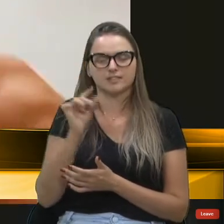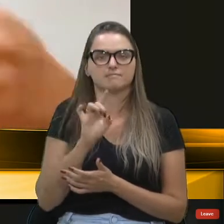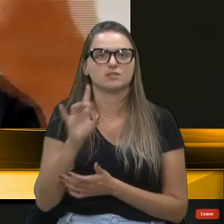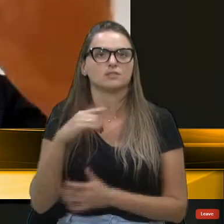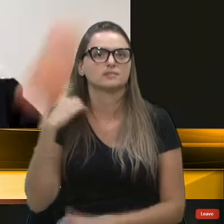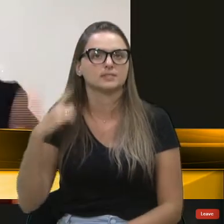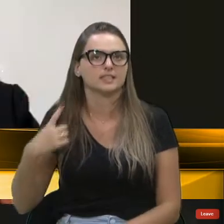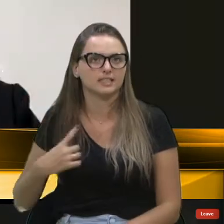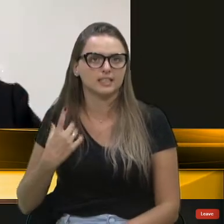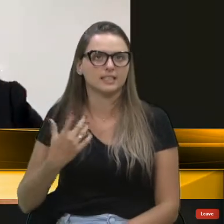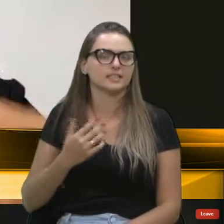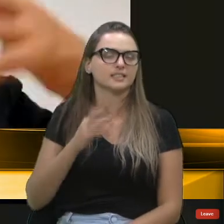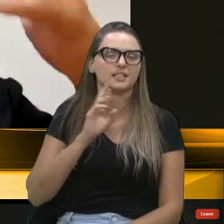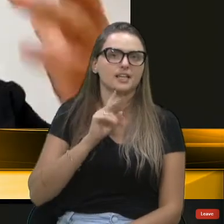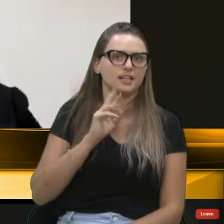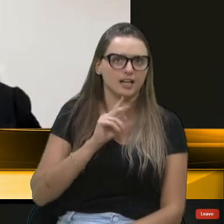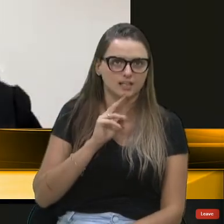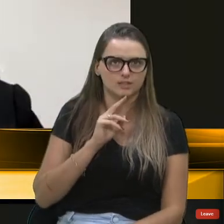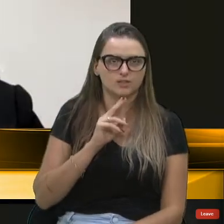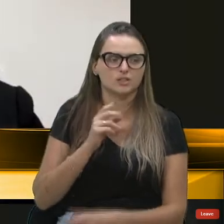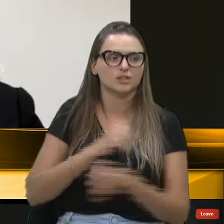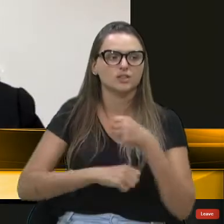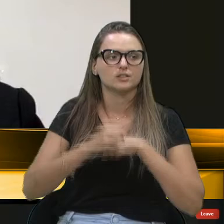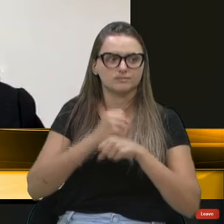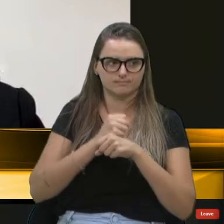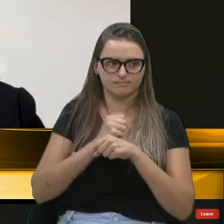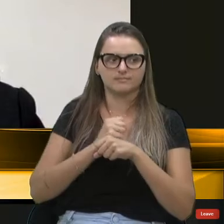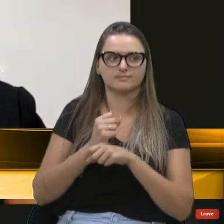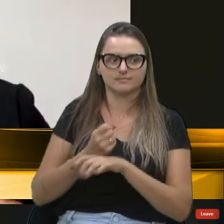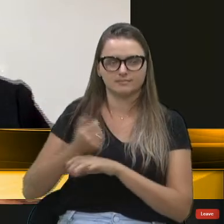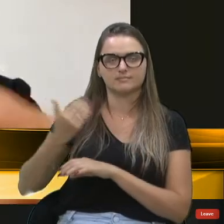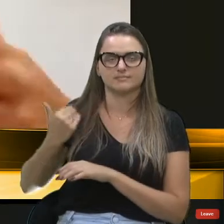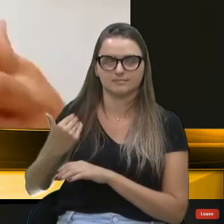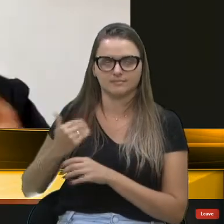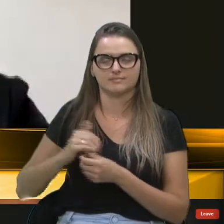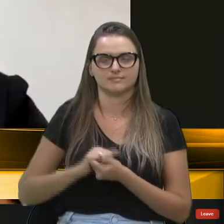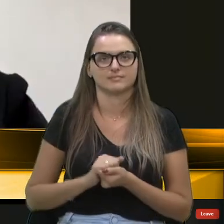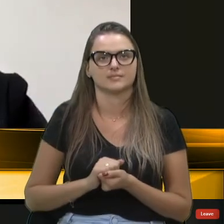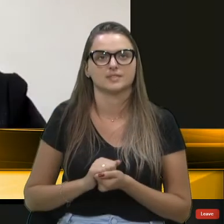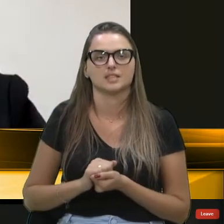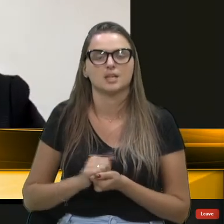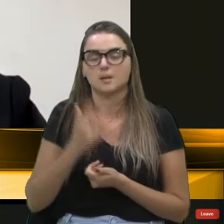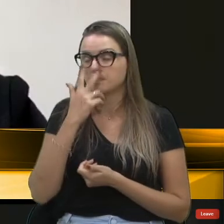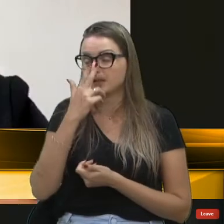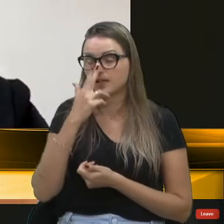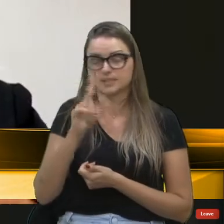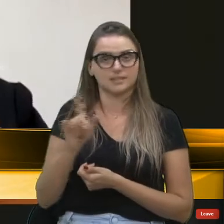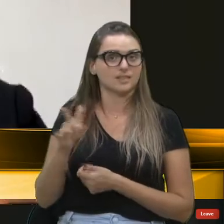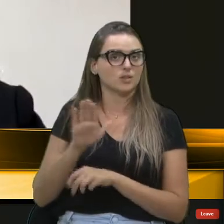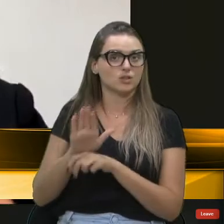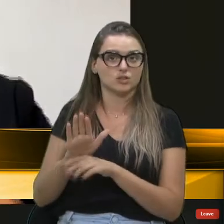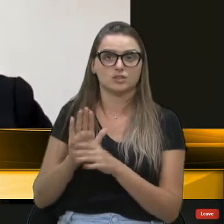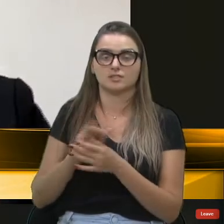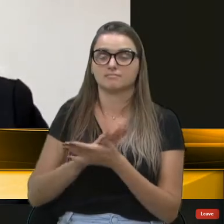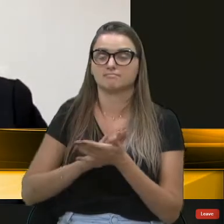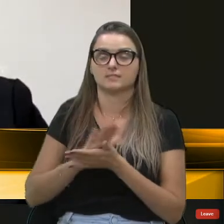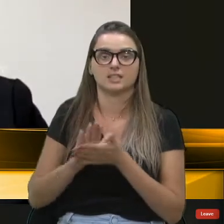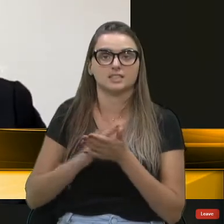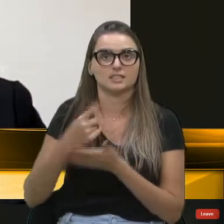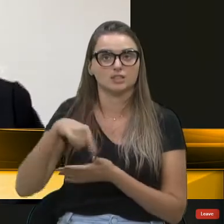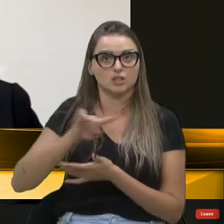Denise, Felipe, Renato Oliveira. O ano passado a gente falando isso na sessão e parece que não está adiantando, nós precisamos testar.